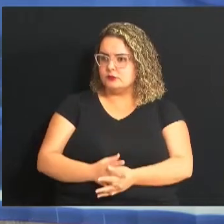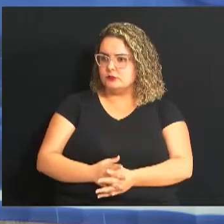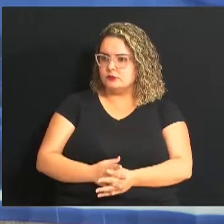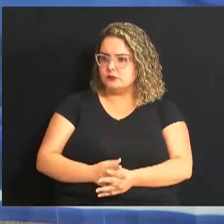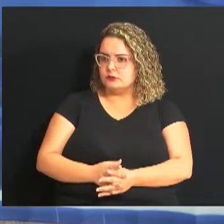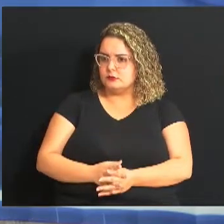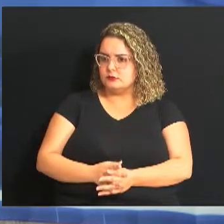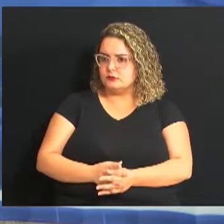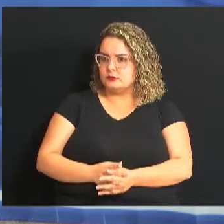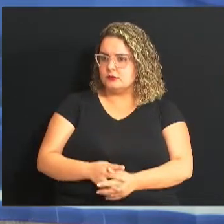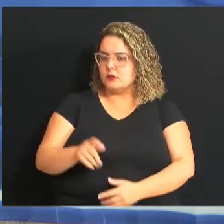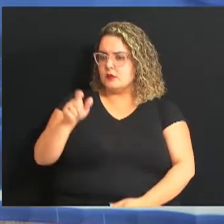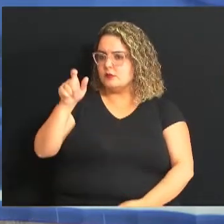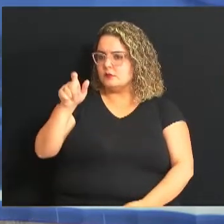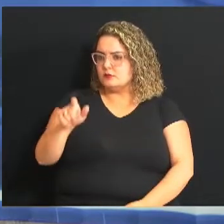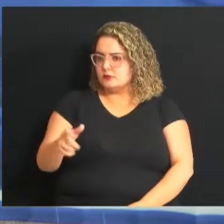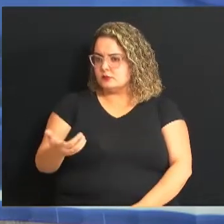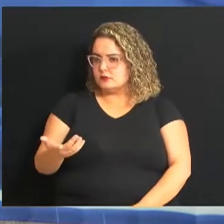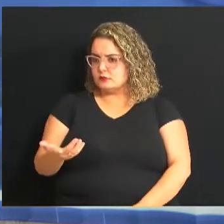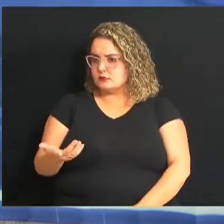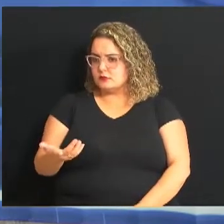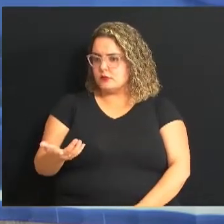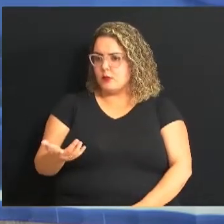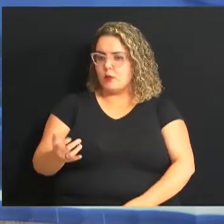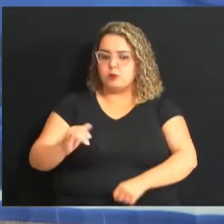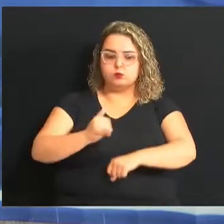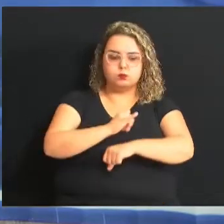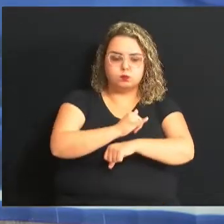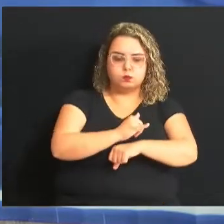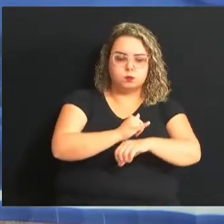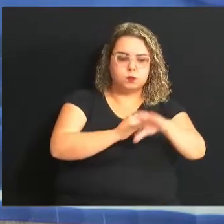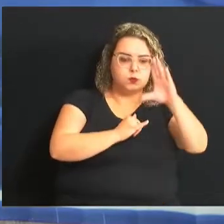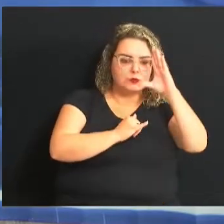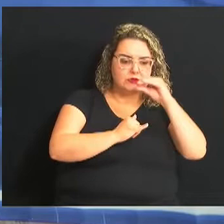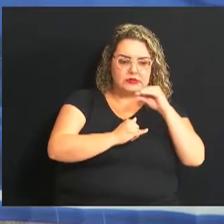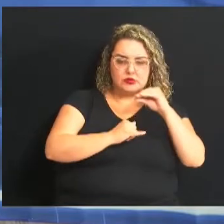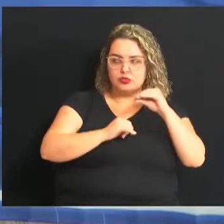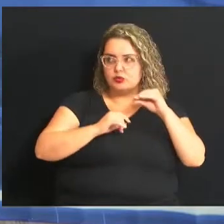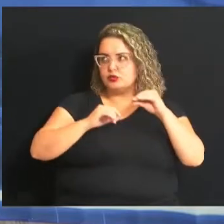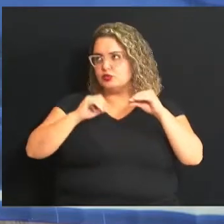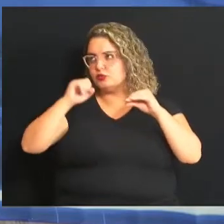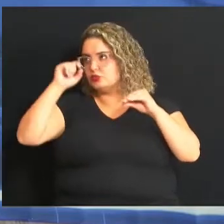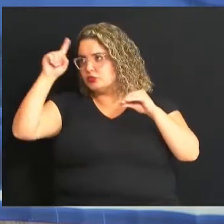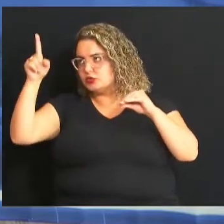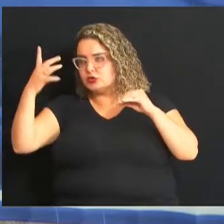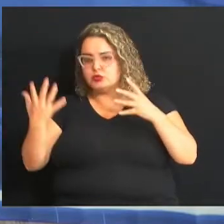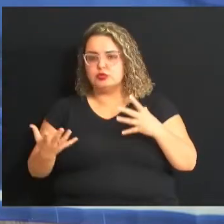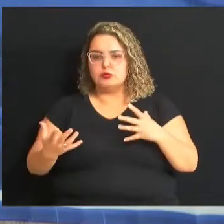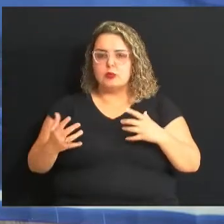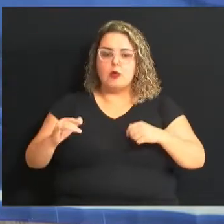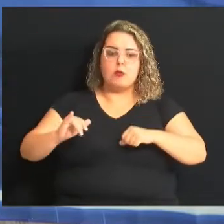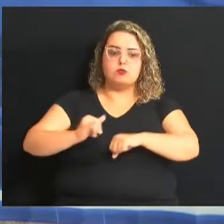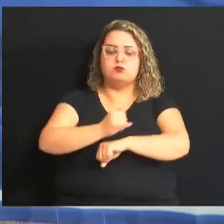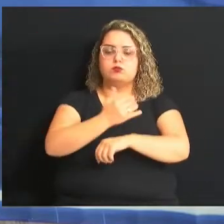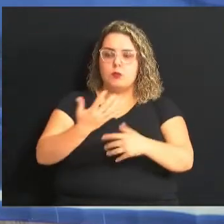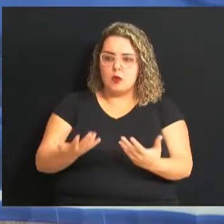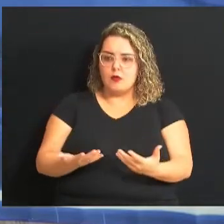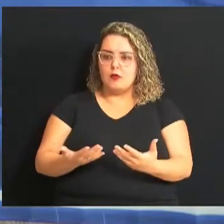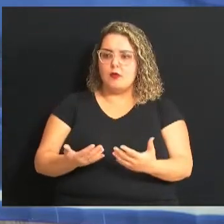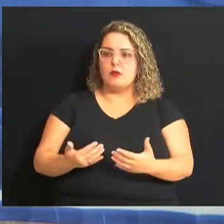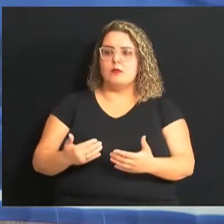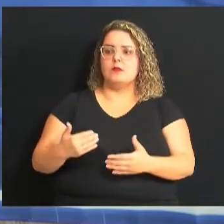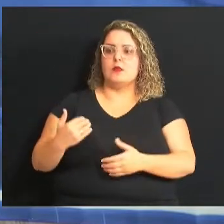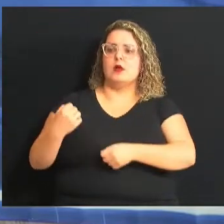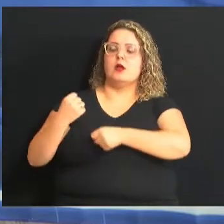pessoa não fica gorda de um dia para o outro, né? Ela não ganha todo esse excesso de um dia para o outro. É com o passar